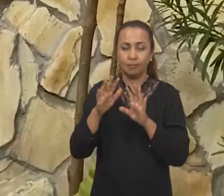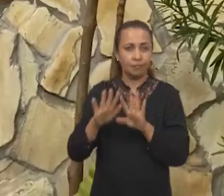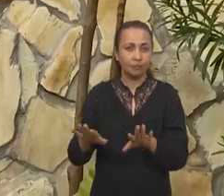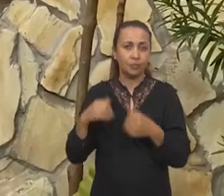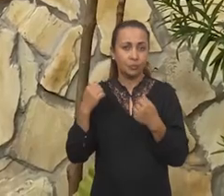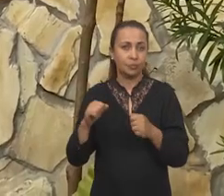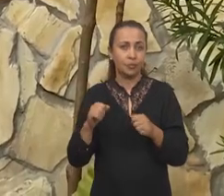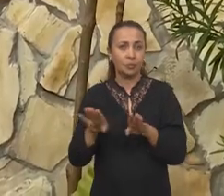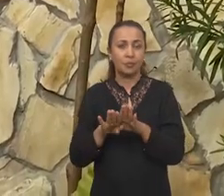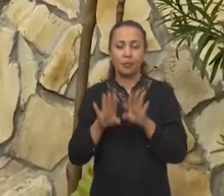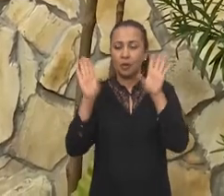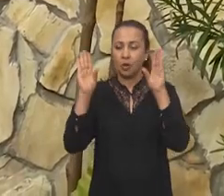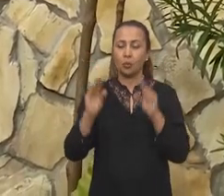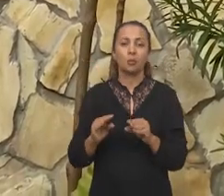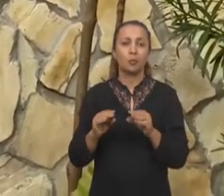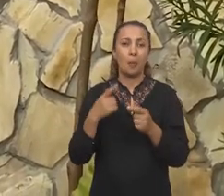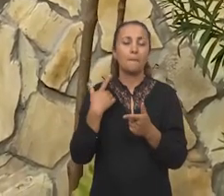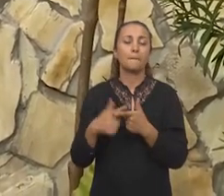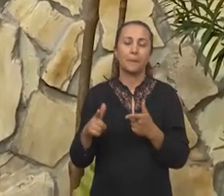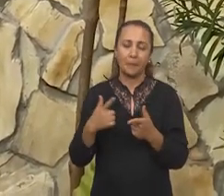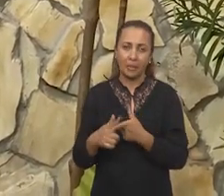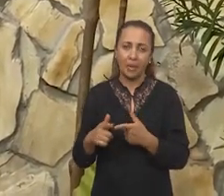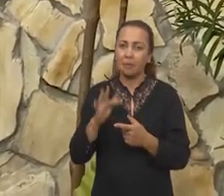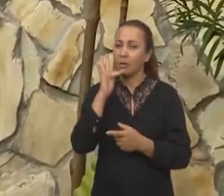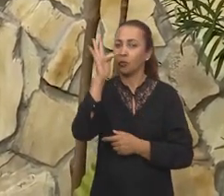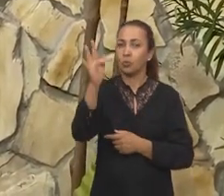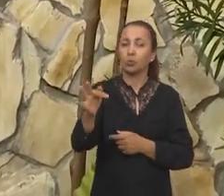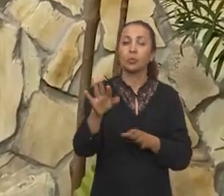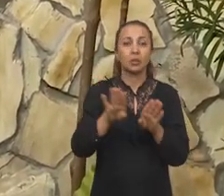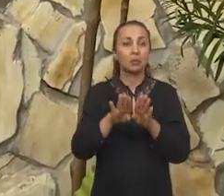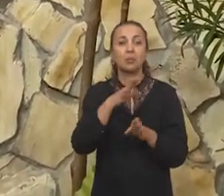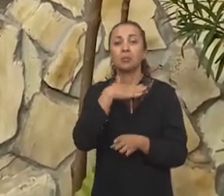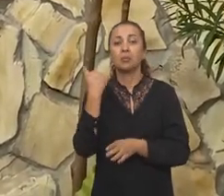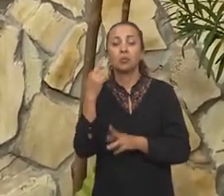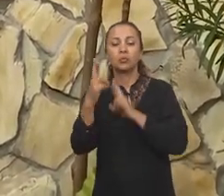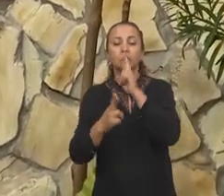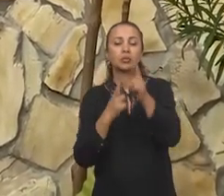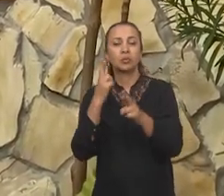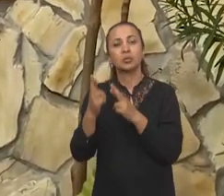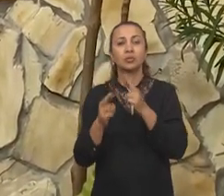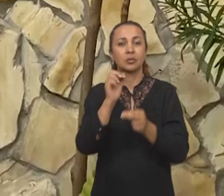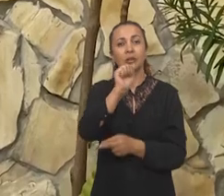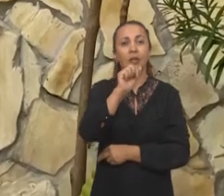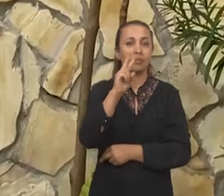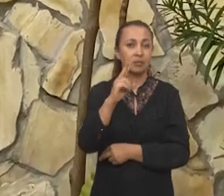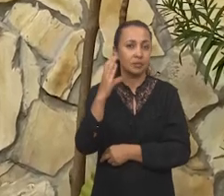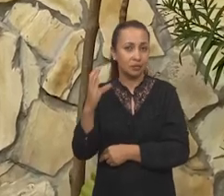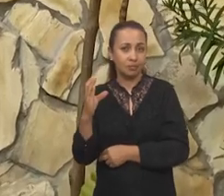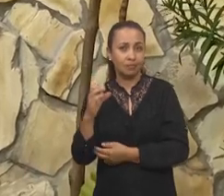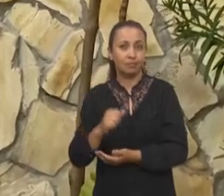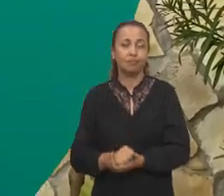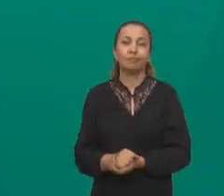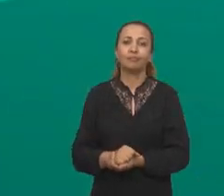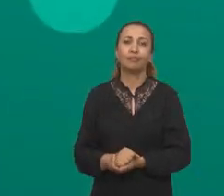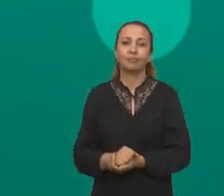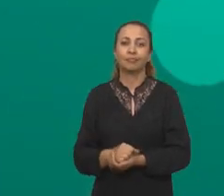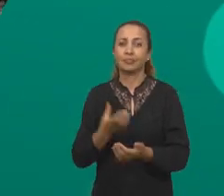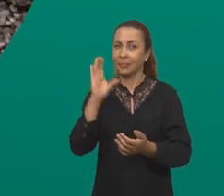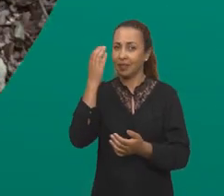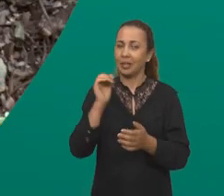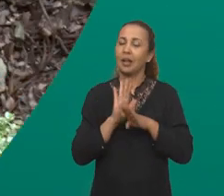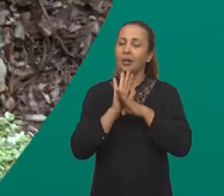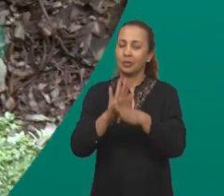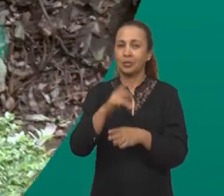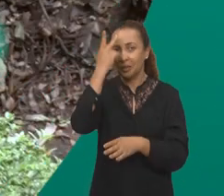pode ser possível diminuir sequelas e mortes relacionadas ao acidente vascular cerebral é